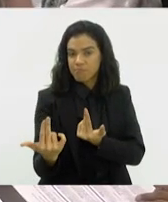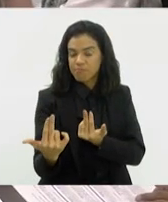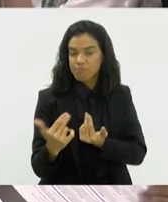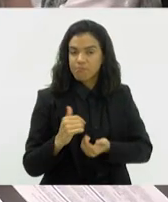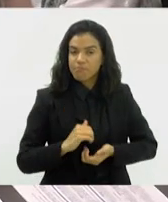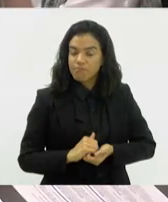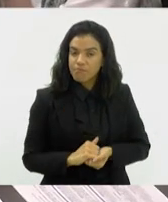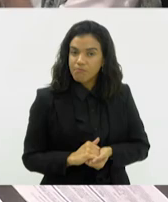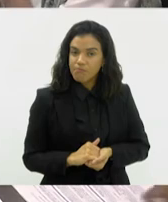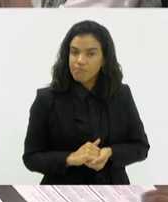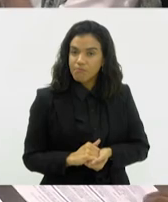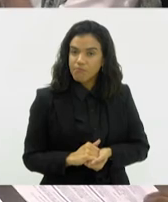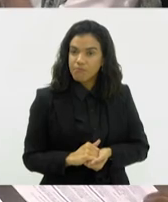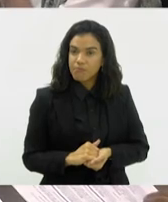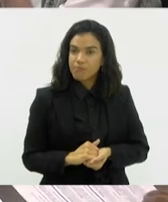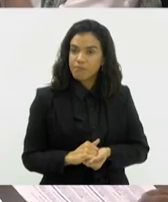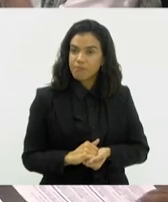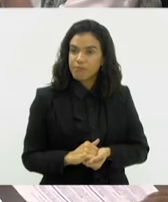Não se dá parecer